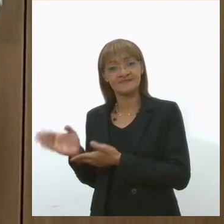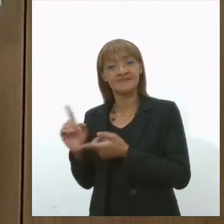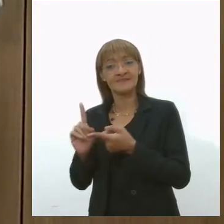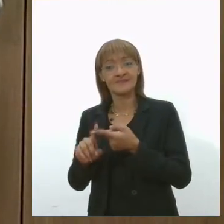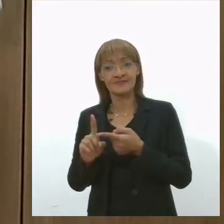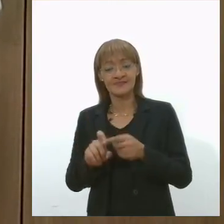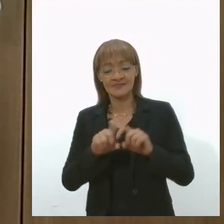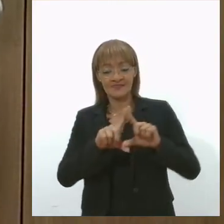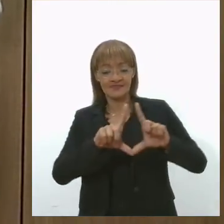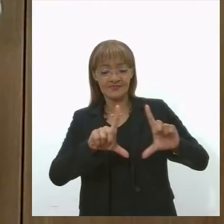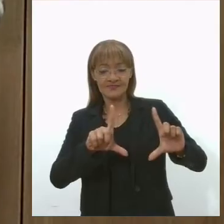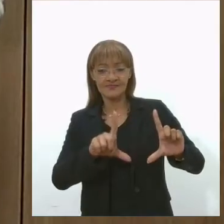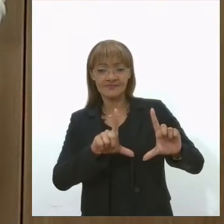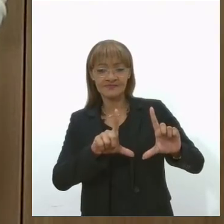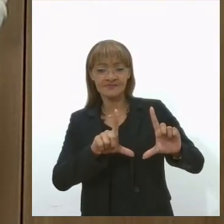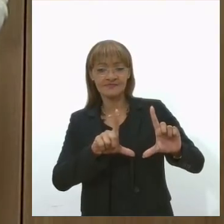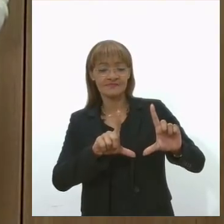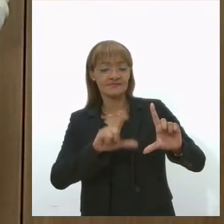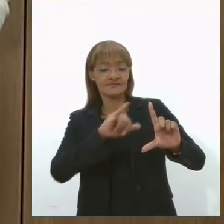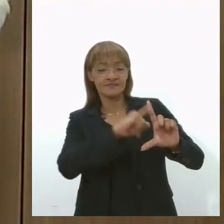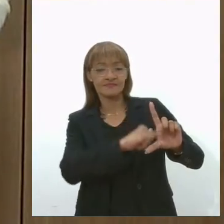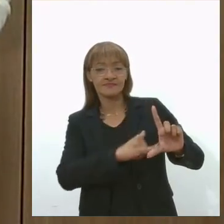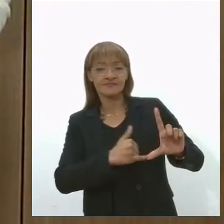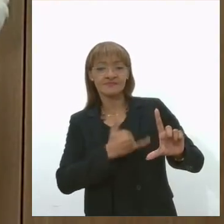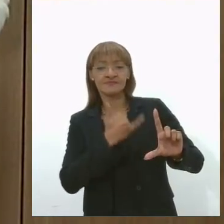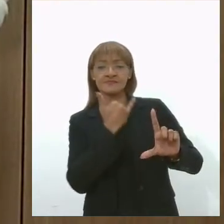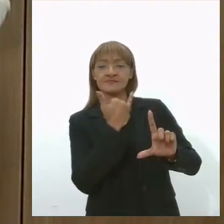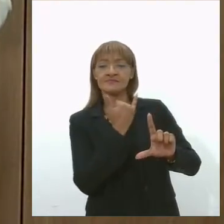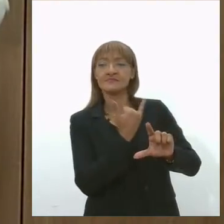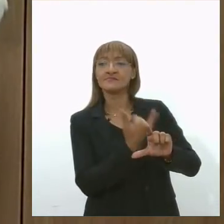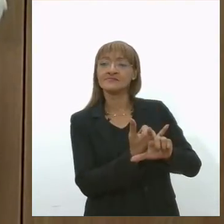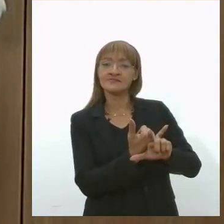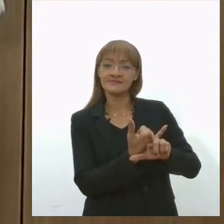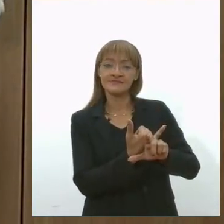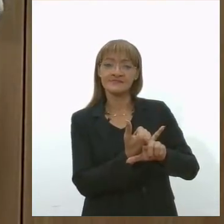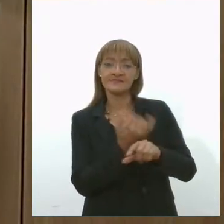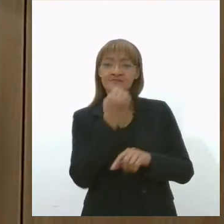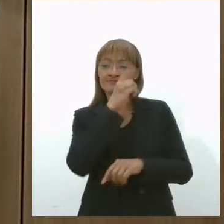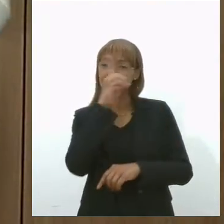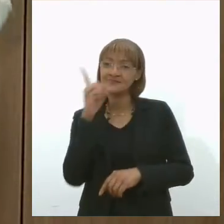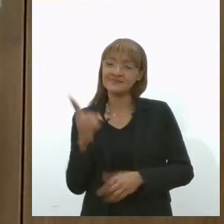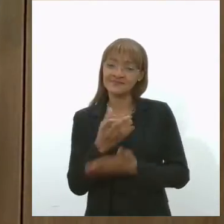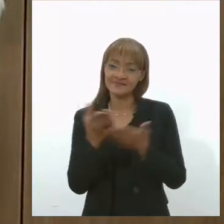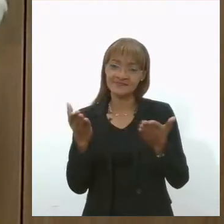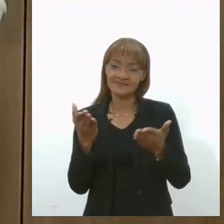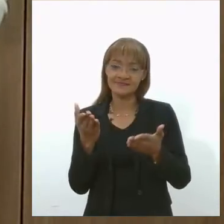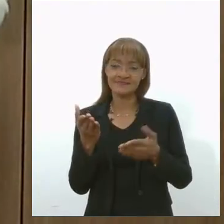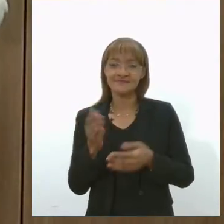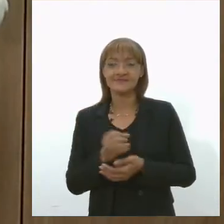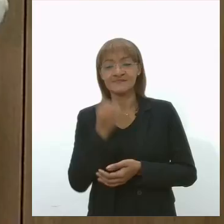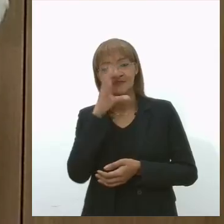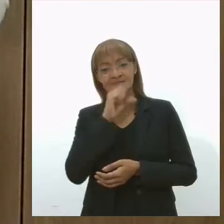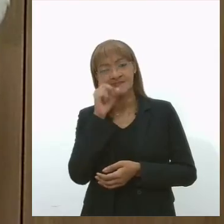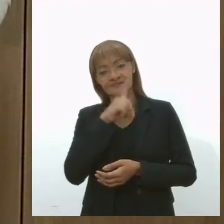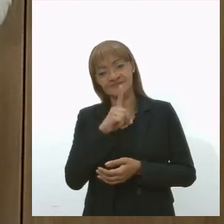no QR Code, aqui na tela, você também acessa o nosso canal no YouTube. Um bom dia para você e bom fim de semana.